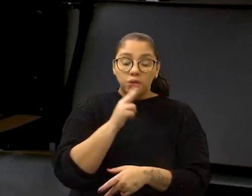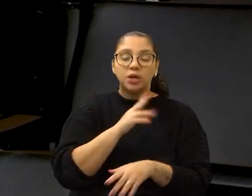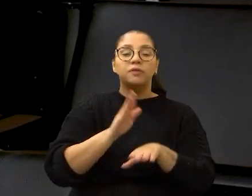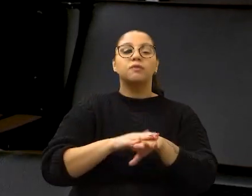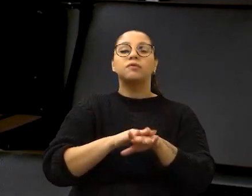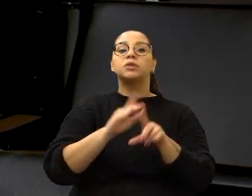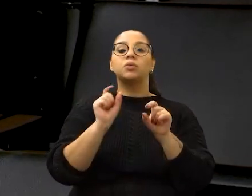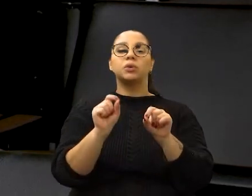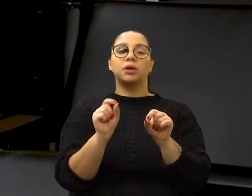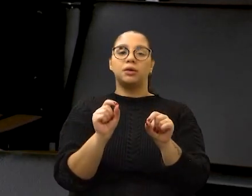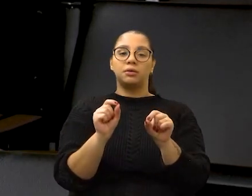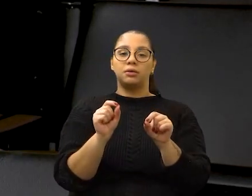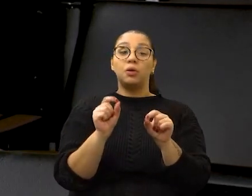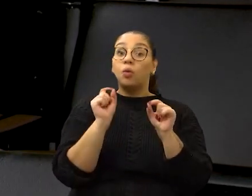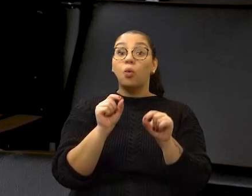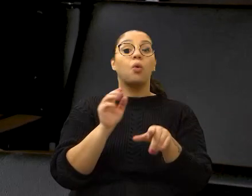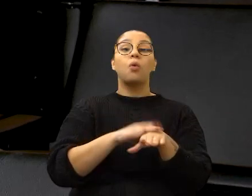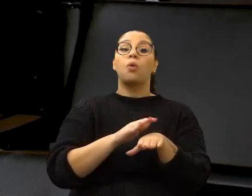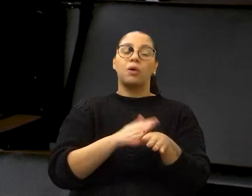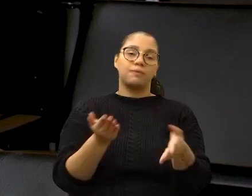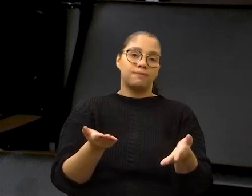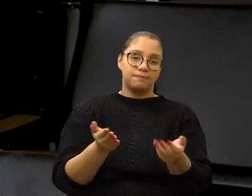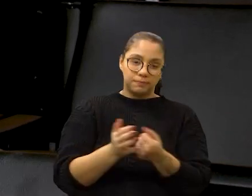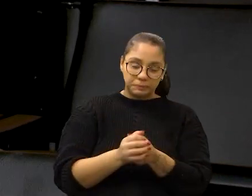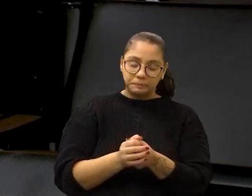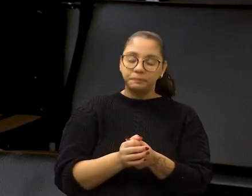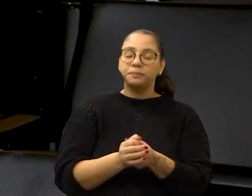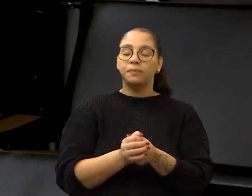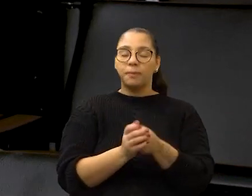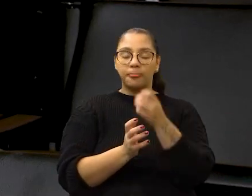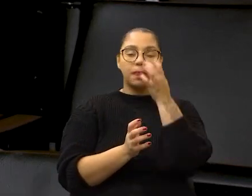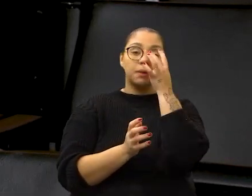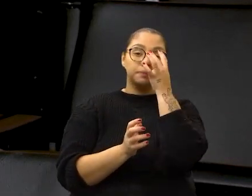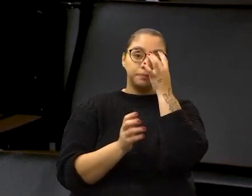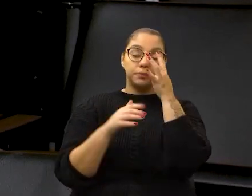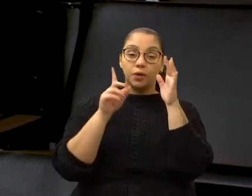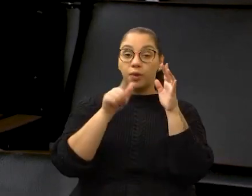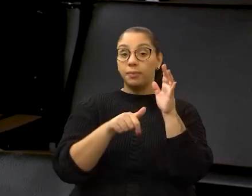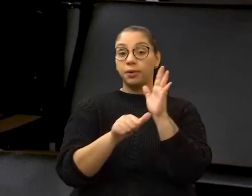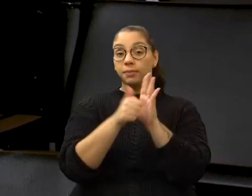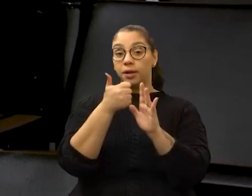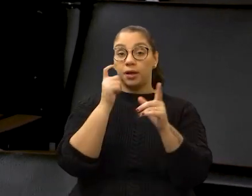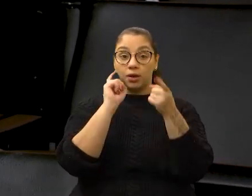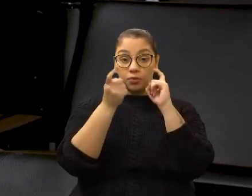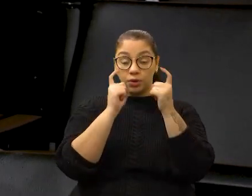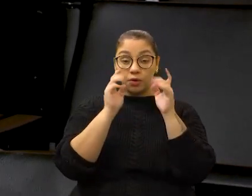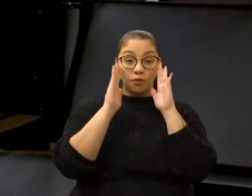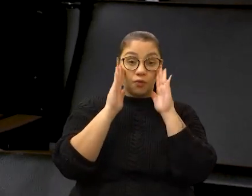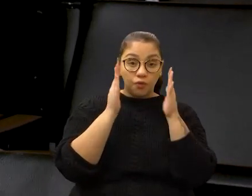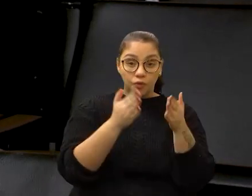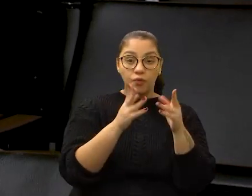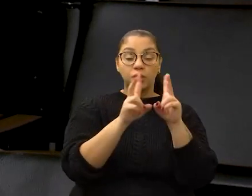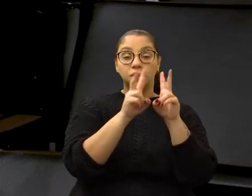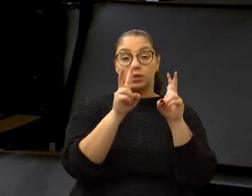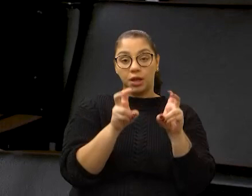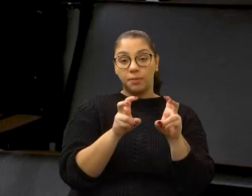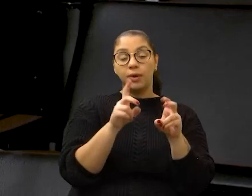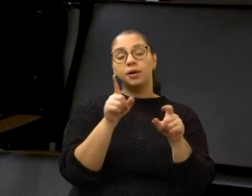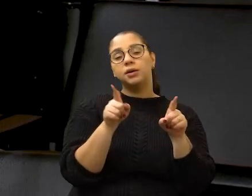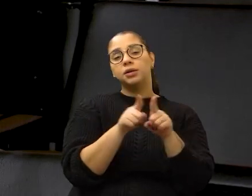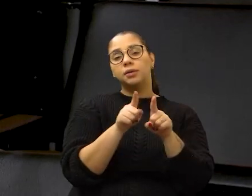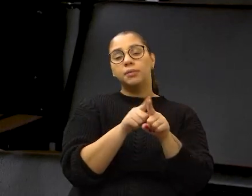né? Saber efetivamente como agir. Então, a primeira reunião foi sobre esse tema, e